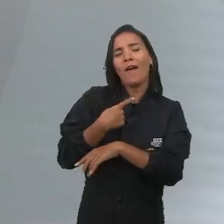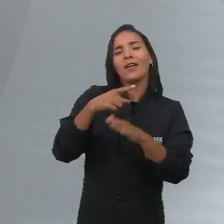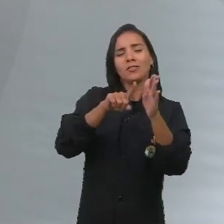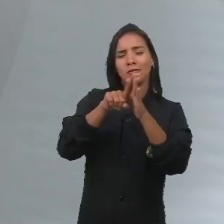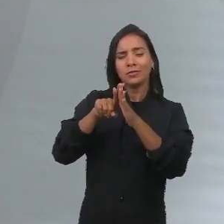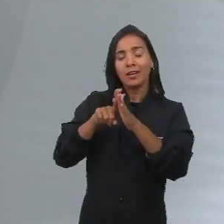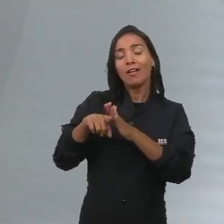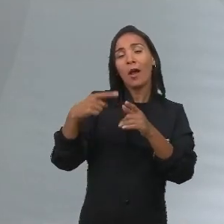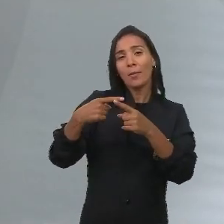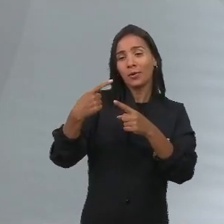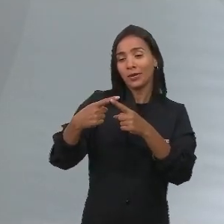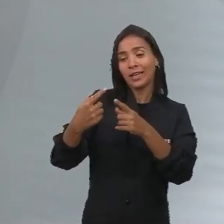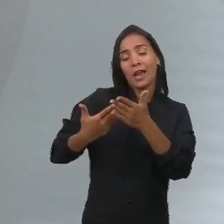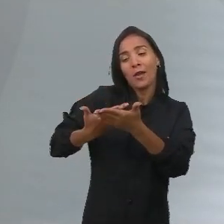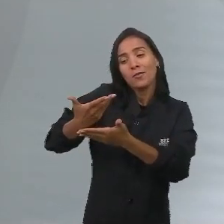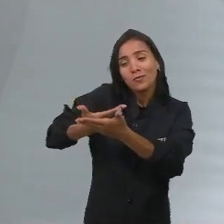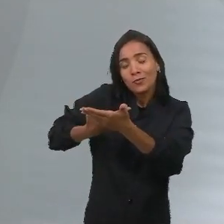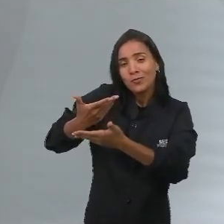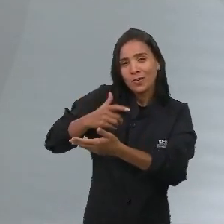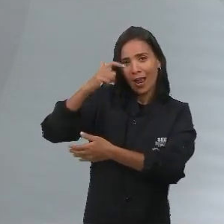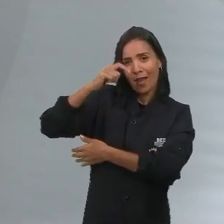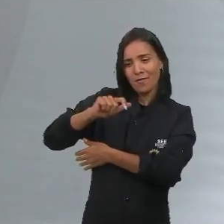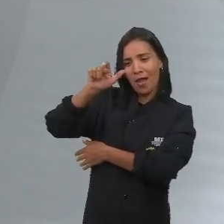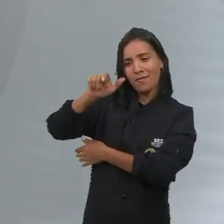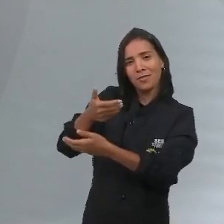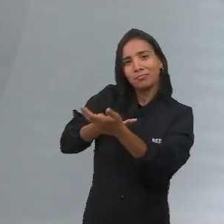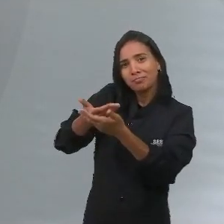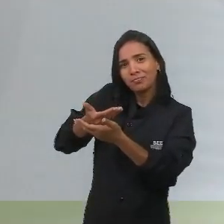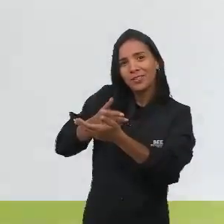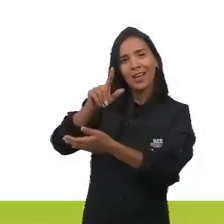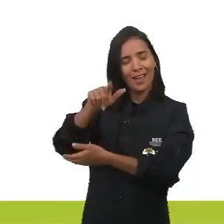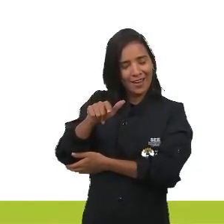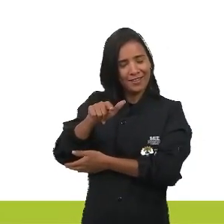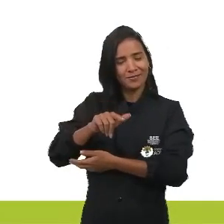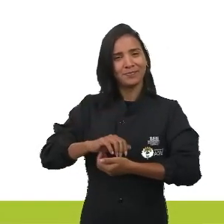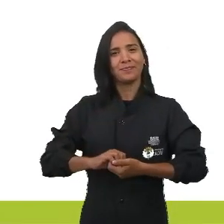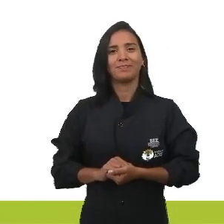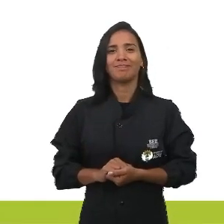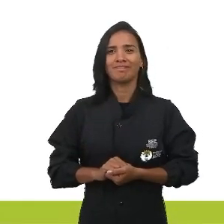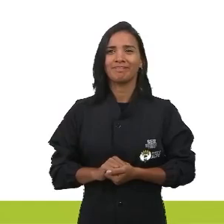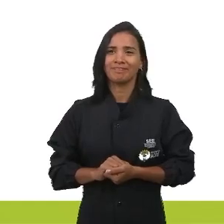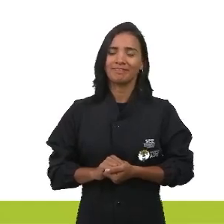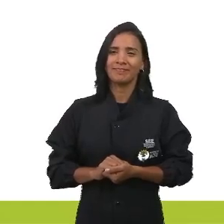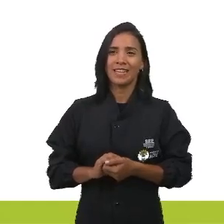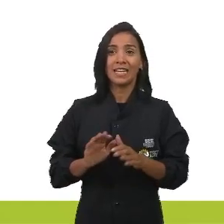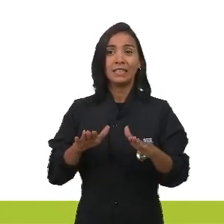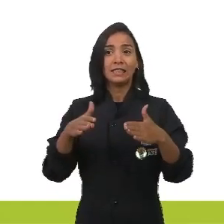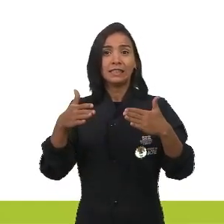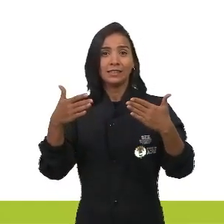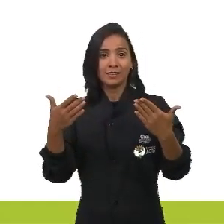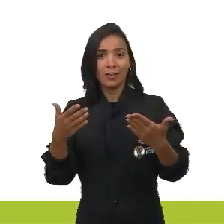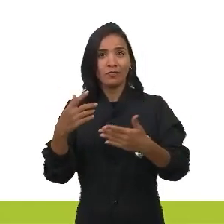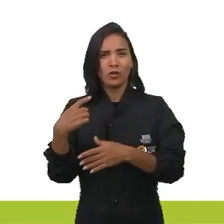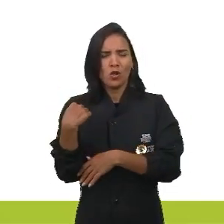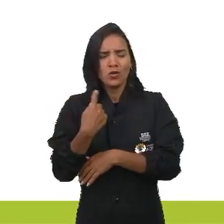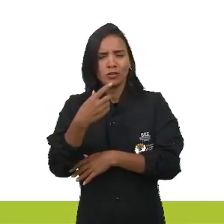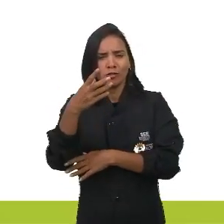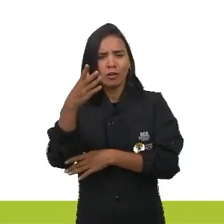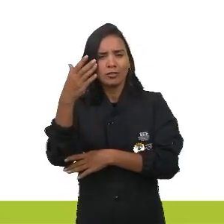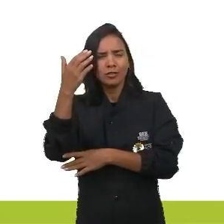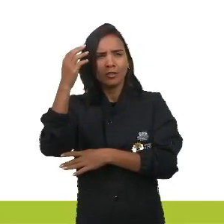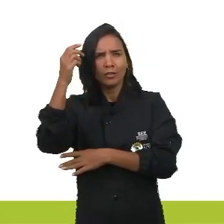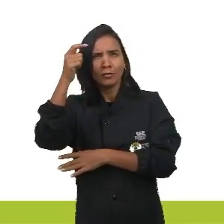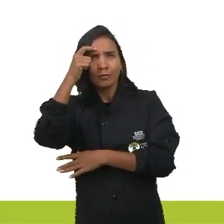essa troca entre os individos tranquilo até aí então vamos seguir Além disso compreendendo que a cultura é um